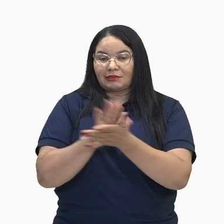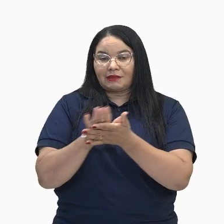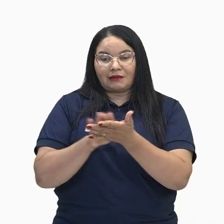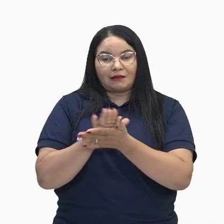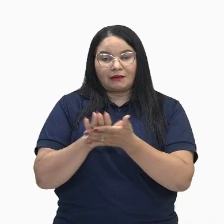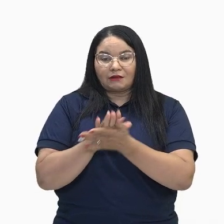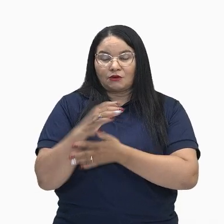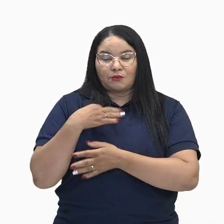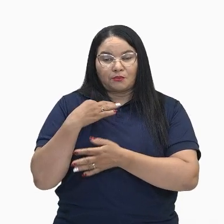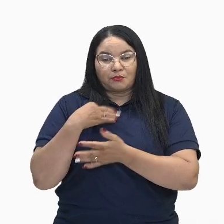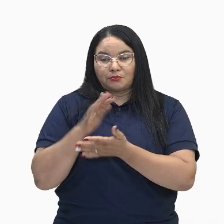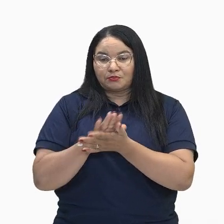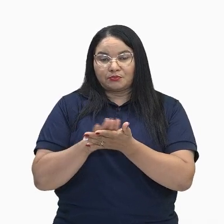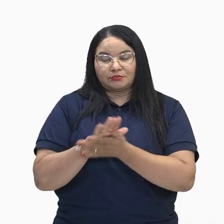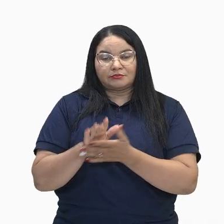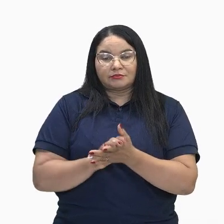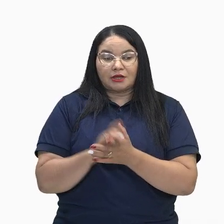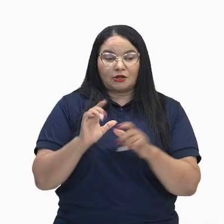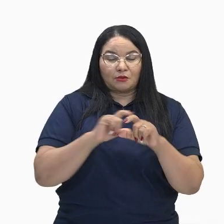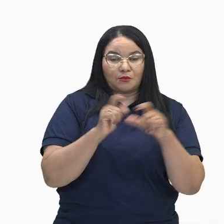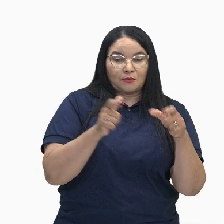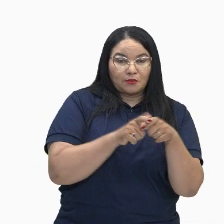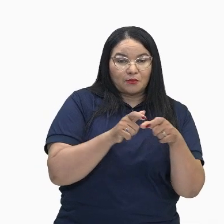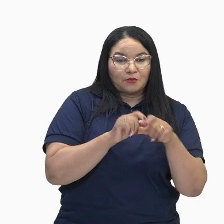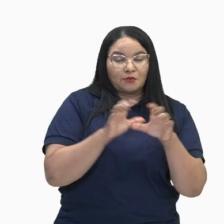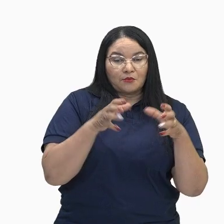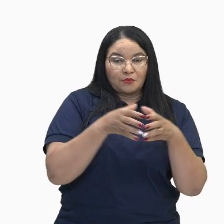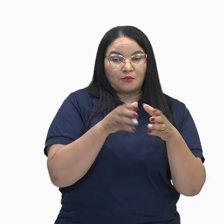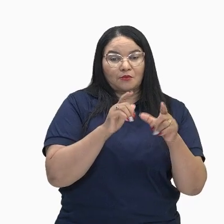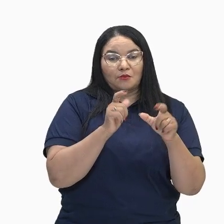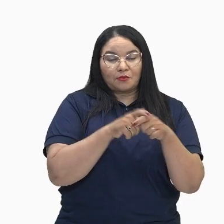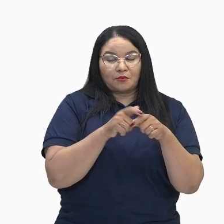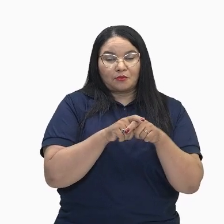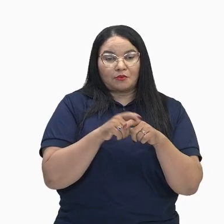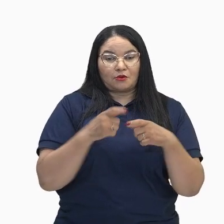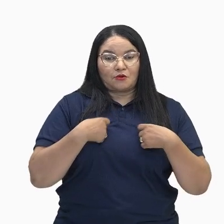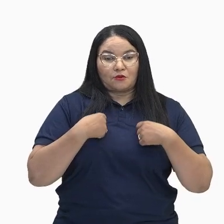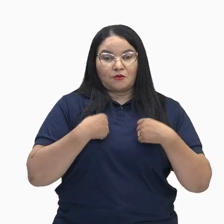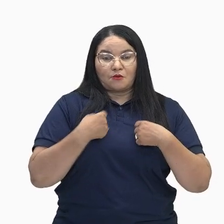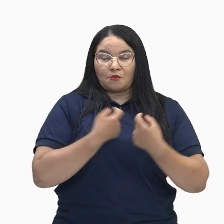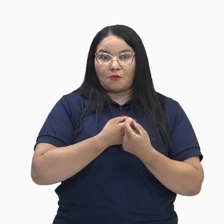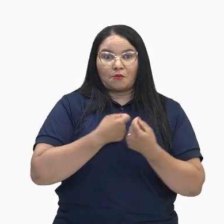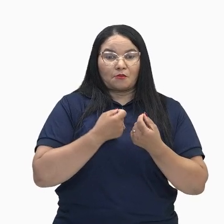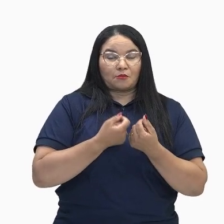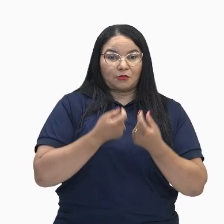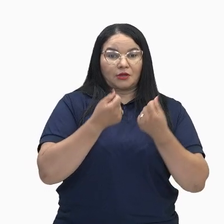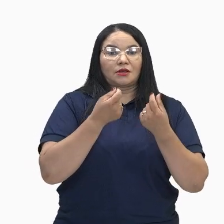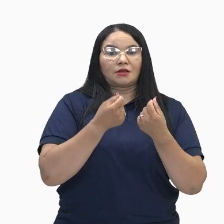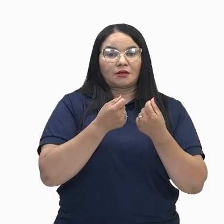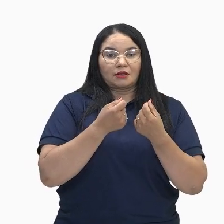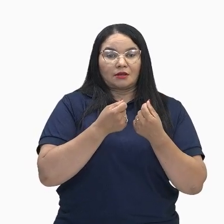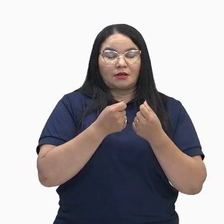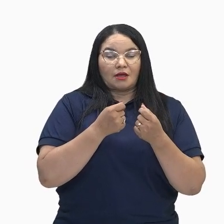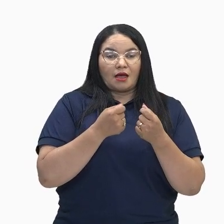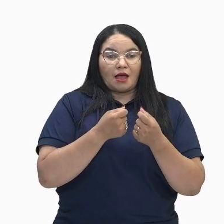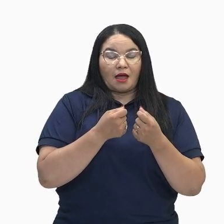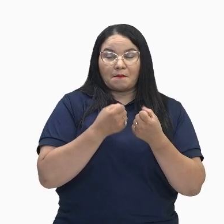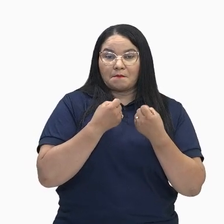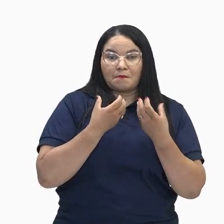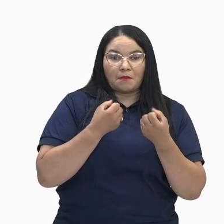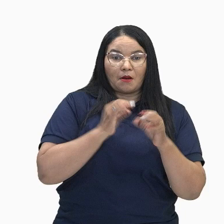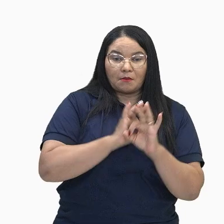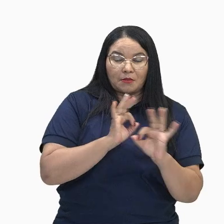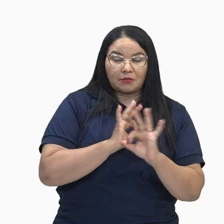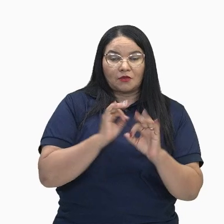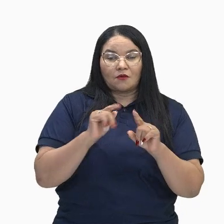Enquanto um se veste muito bem, extremamente bem, o outro não tem nada. Então, observe que o paradoxo está